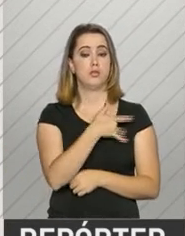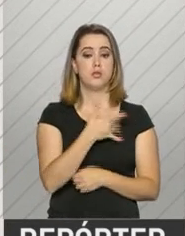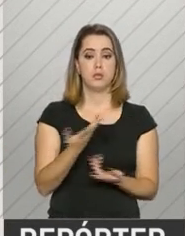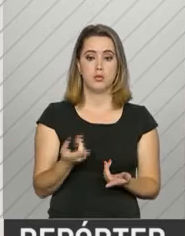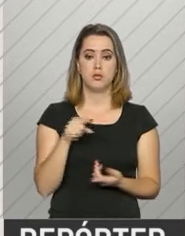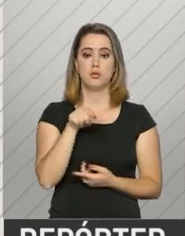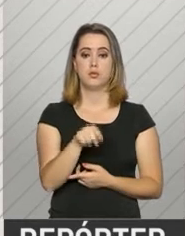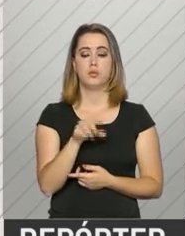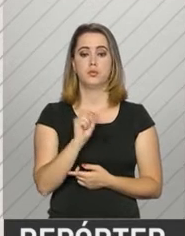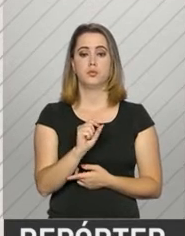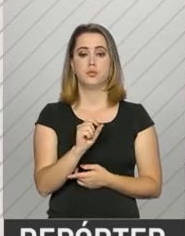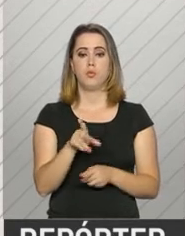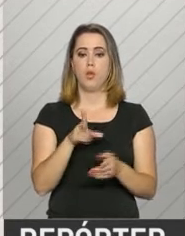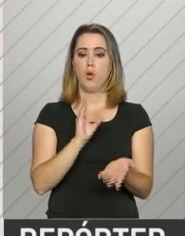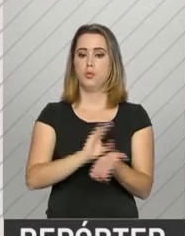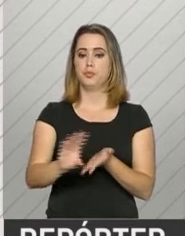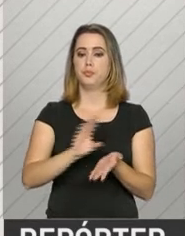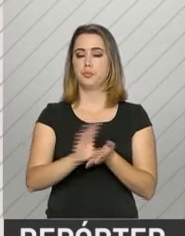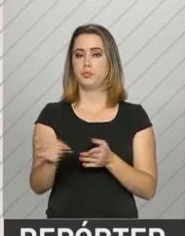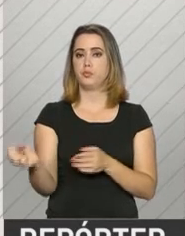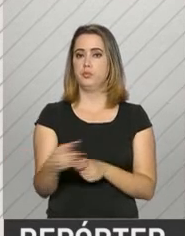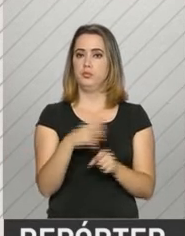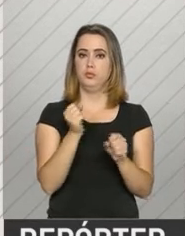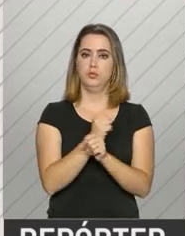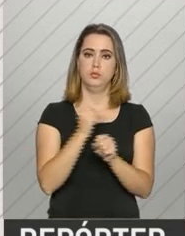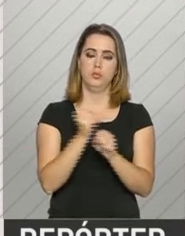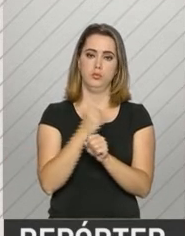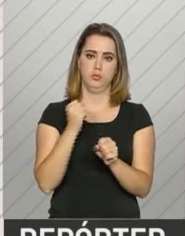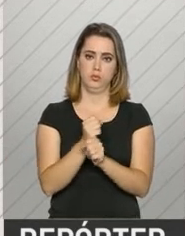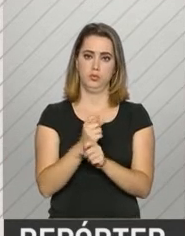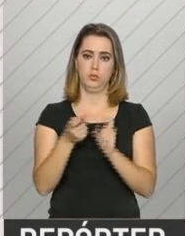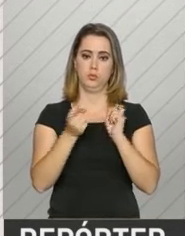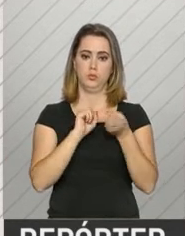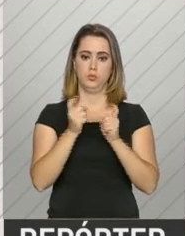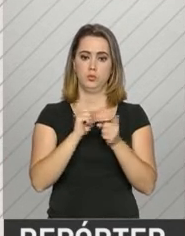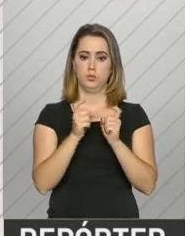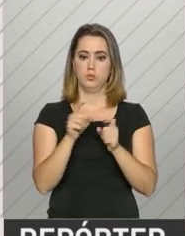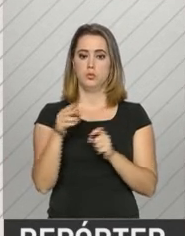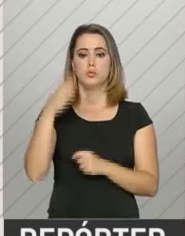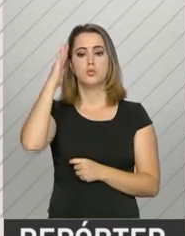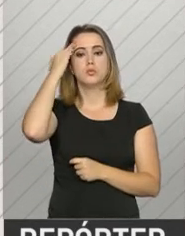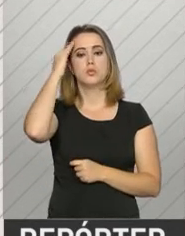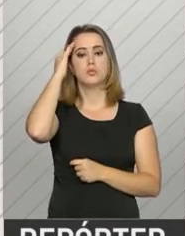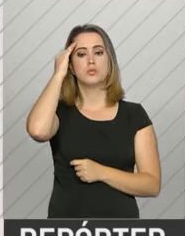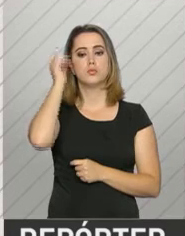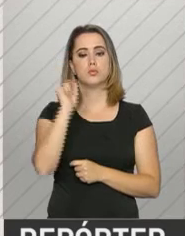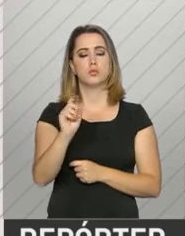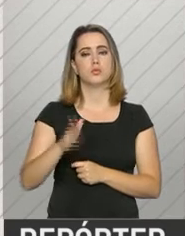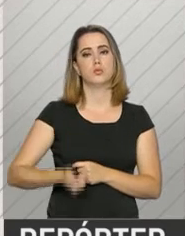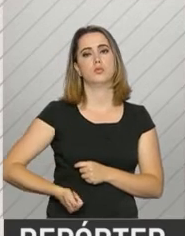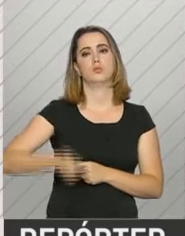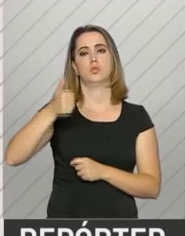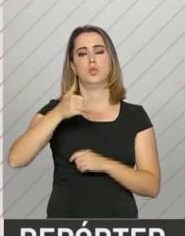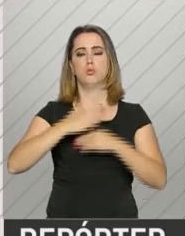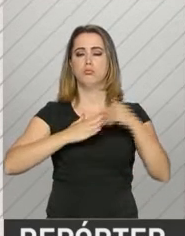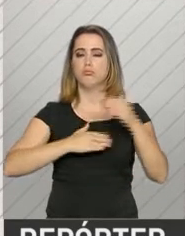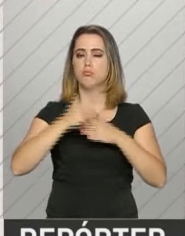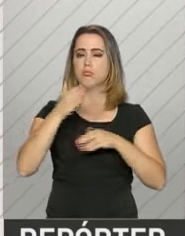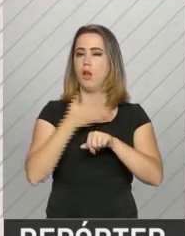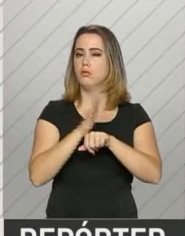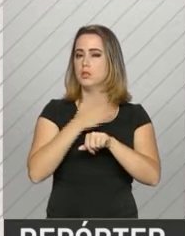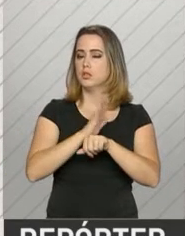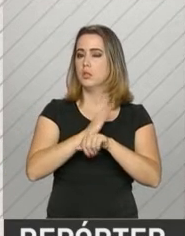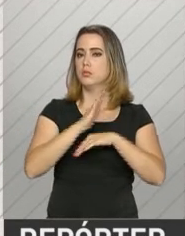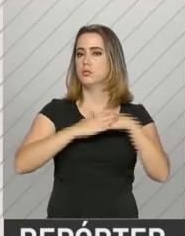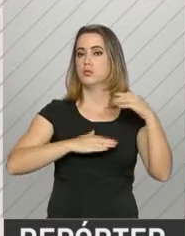sanitária investimento sobre as novas obras e gestão que compreende qualificação dos profissionais da saúde